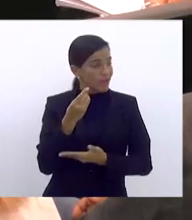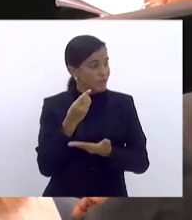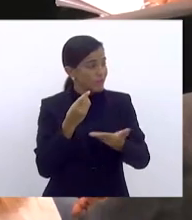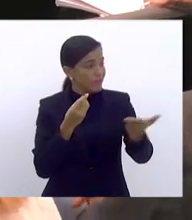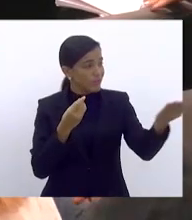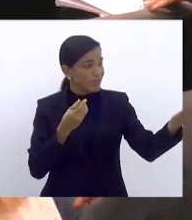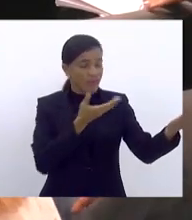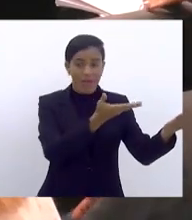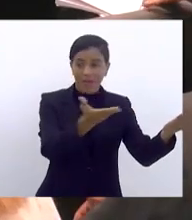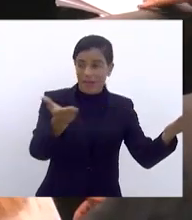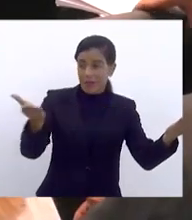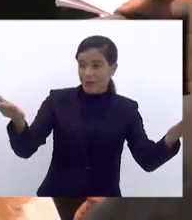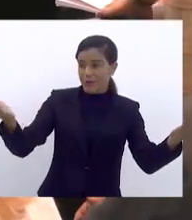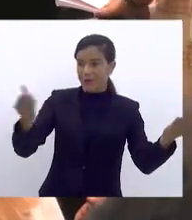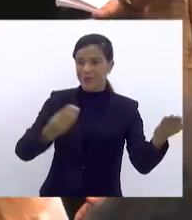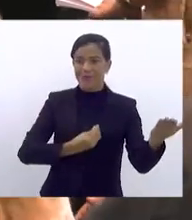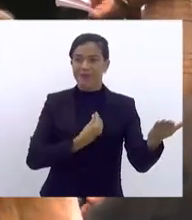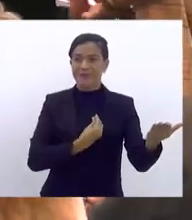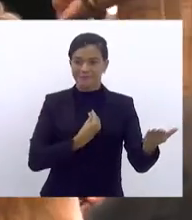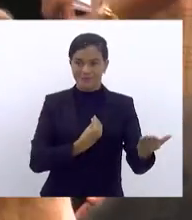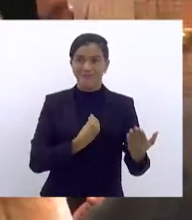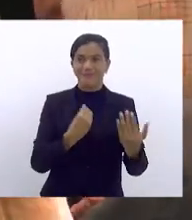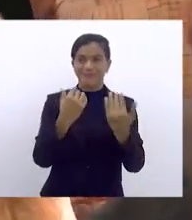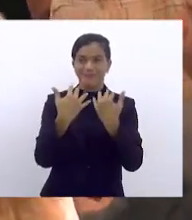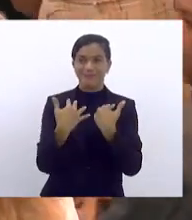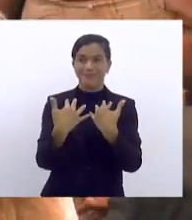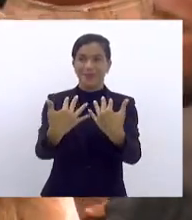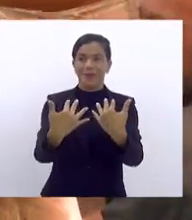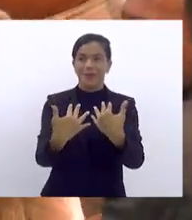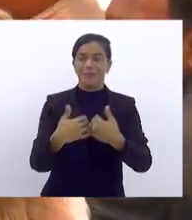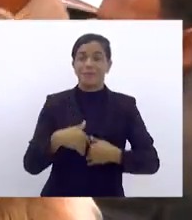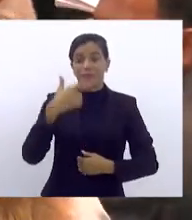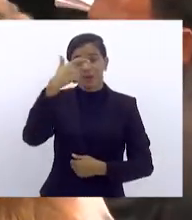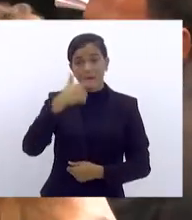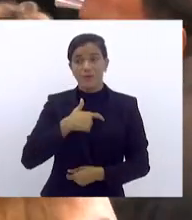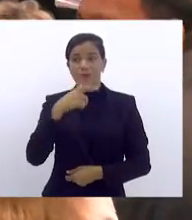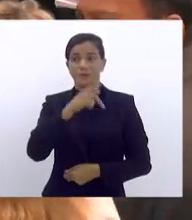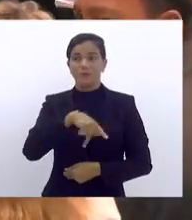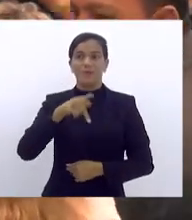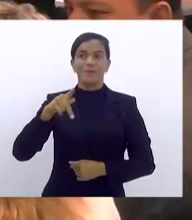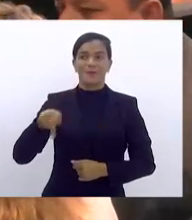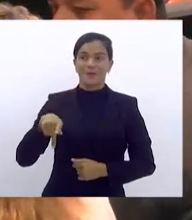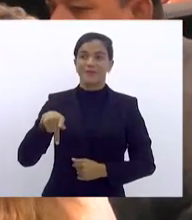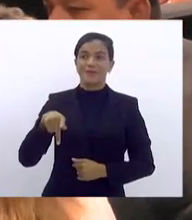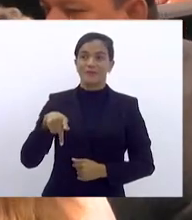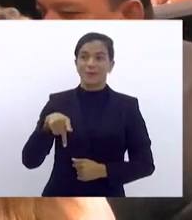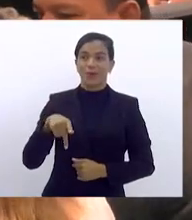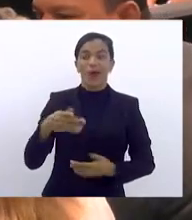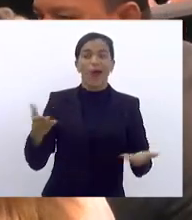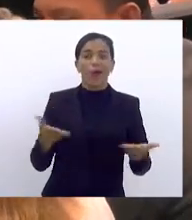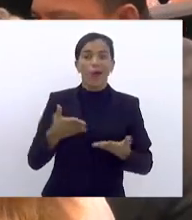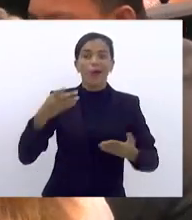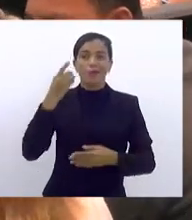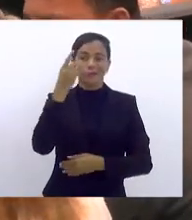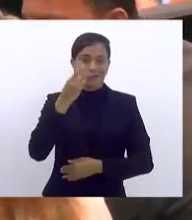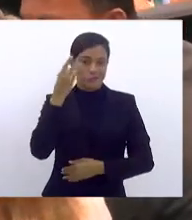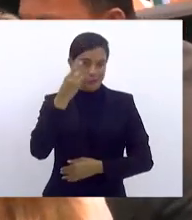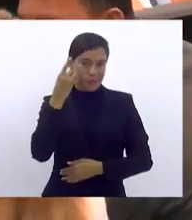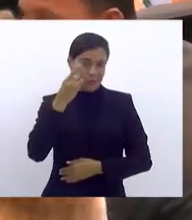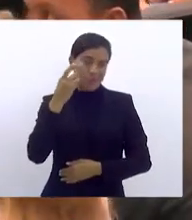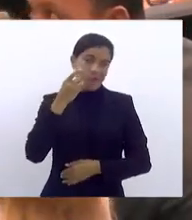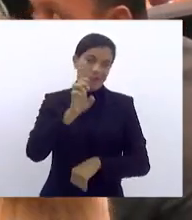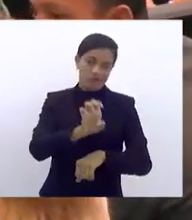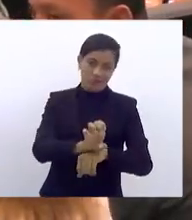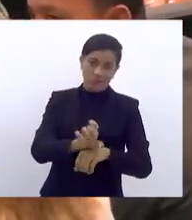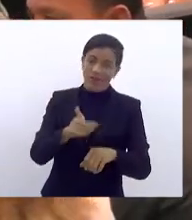os presentes aqui nessa audiência pública eu sou professor estou deputado estadual e vou